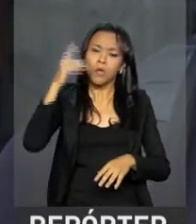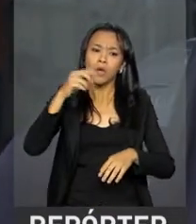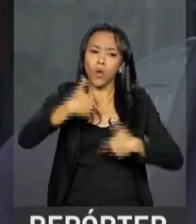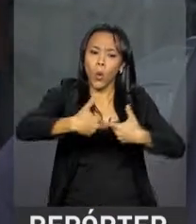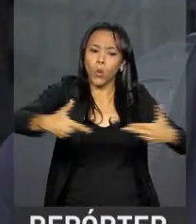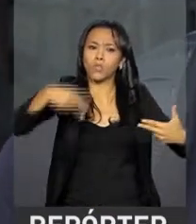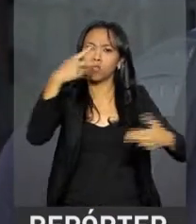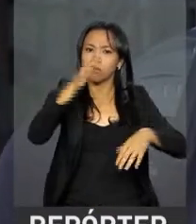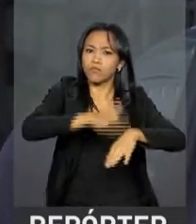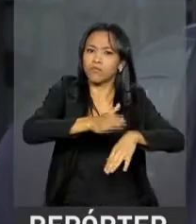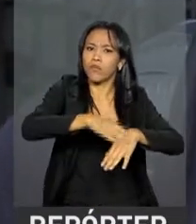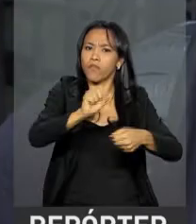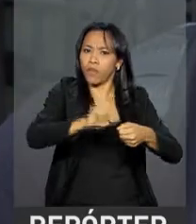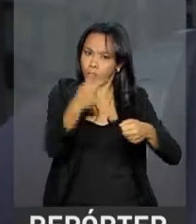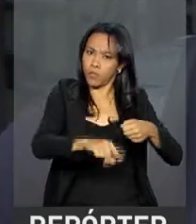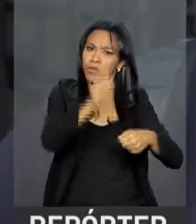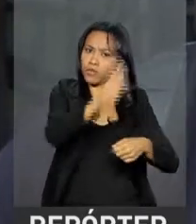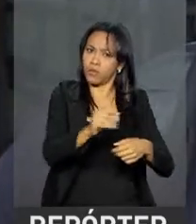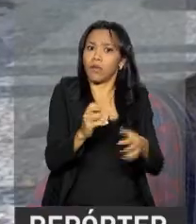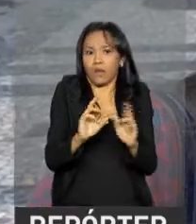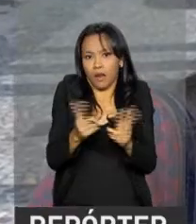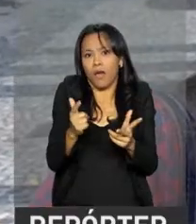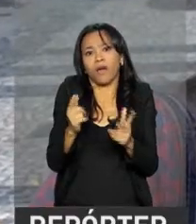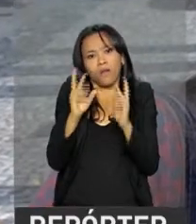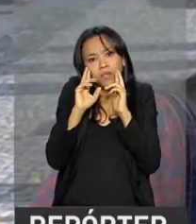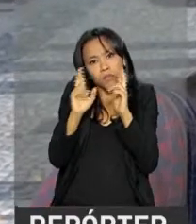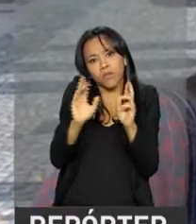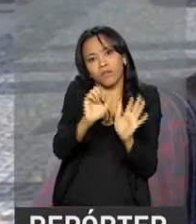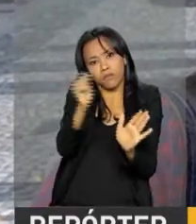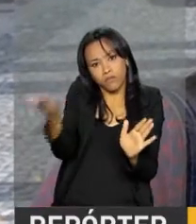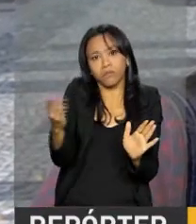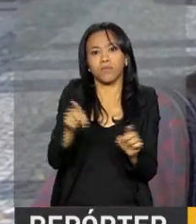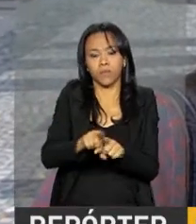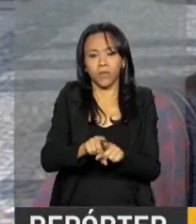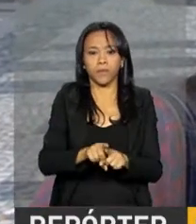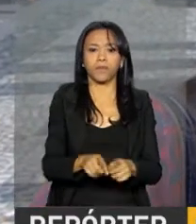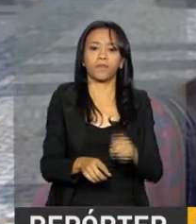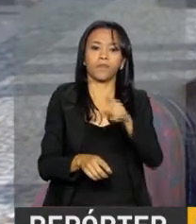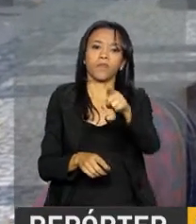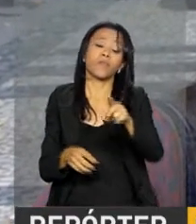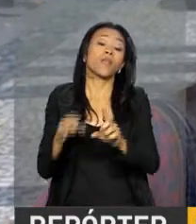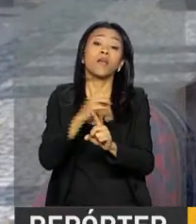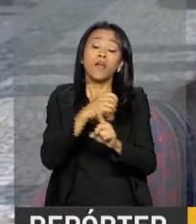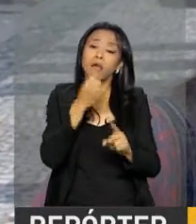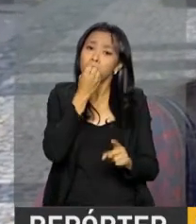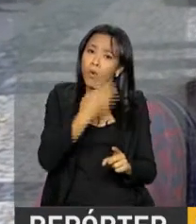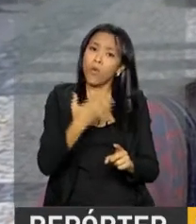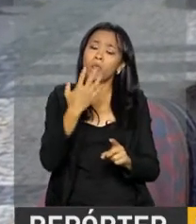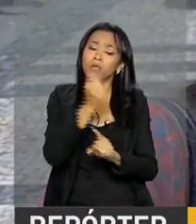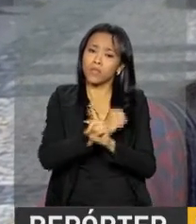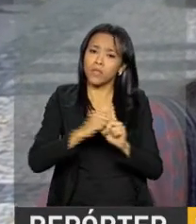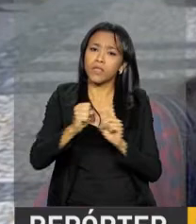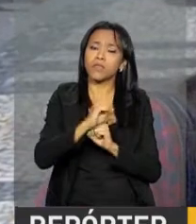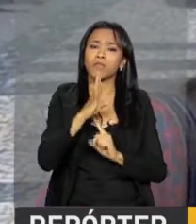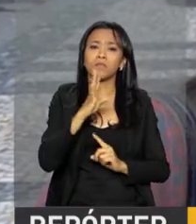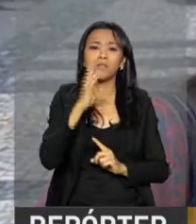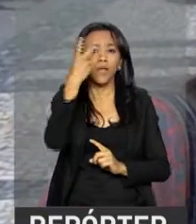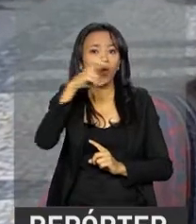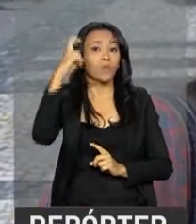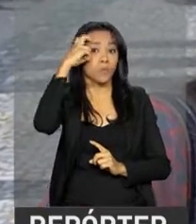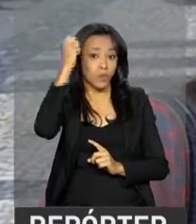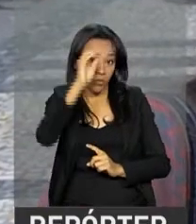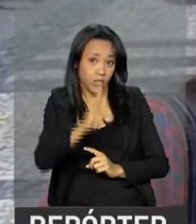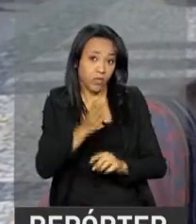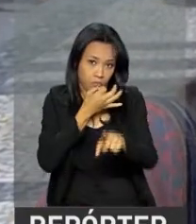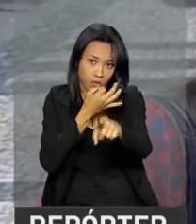que respeitando o espaço da produção internacional também, né? Até para a sociedade conhecer mais a cultura brasileira, né? Ver que a gente